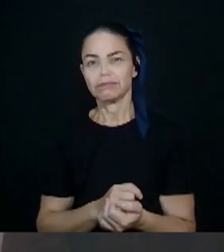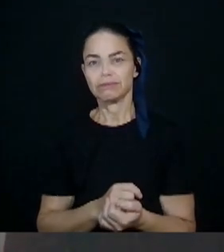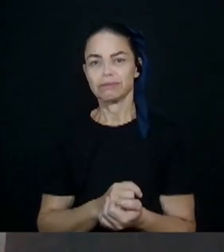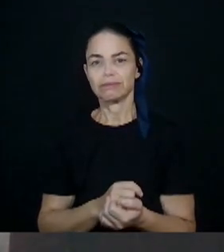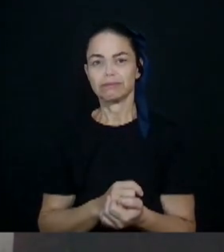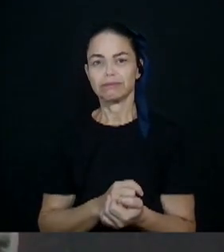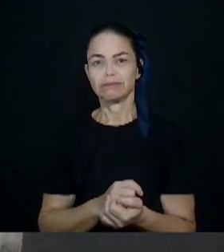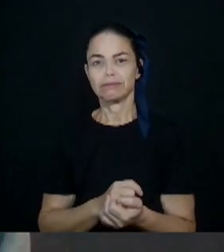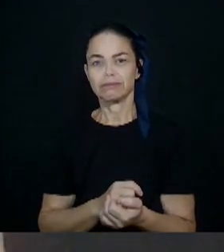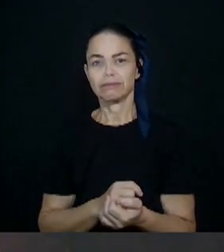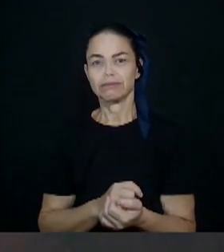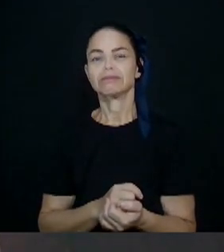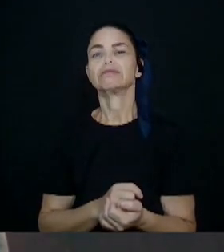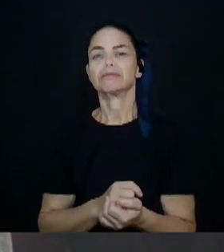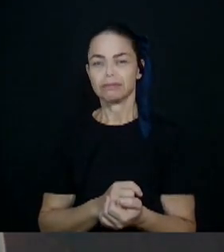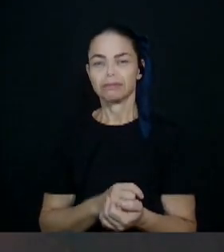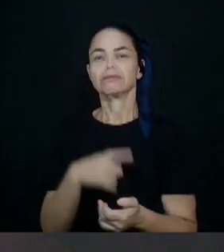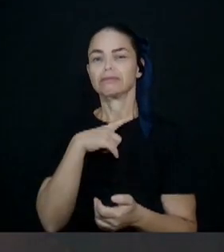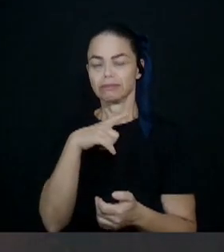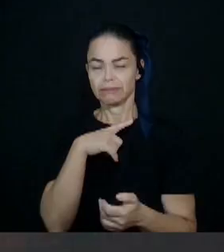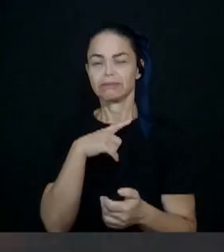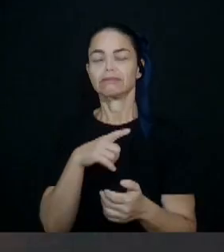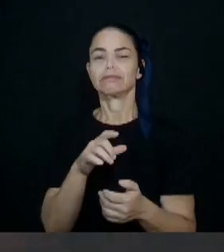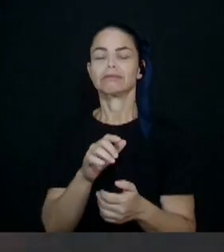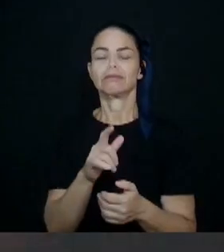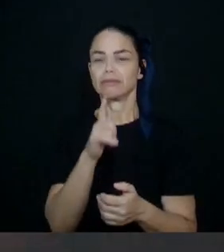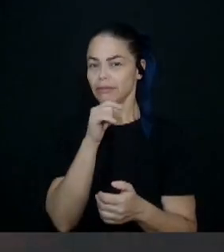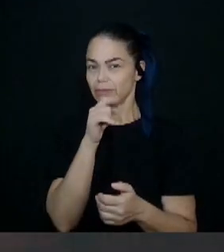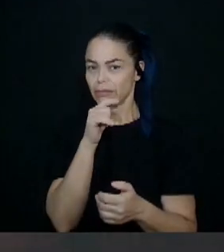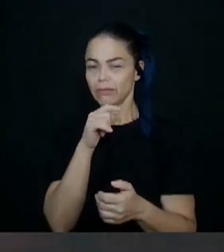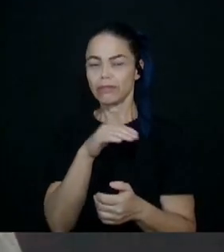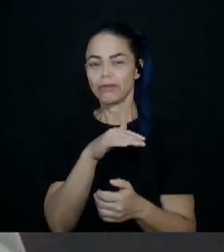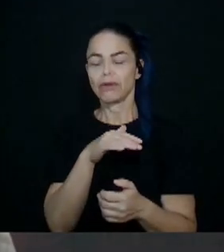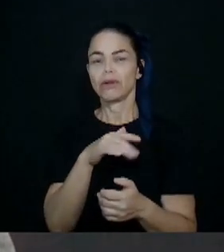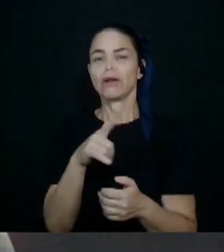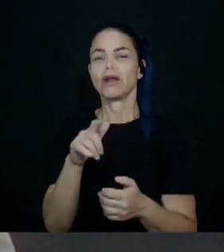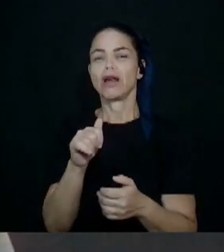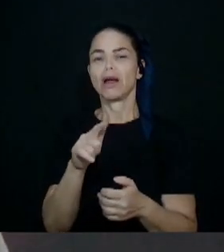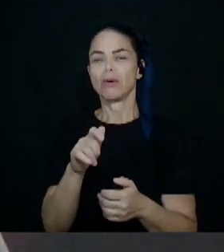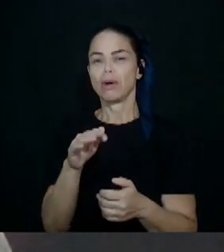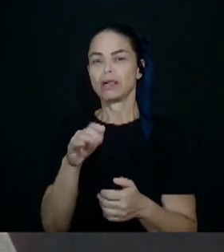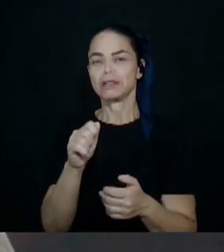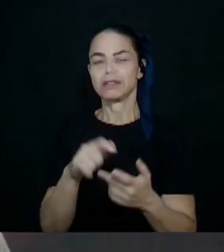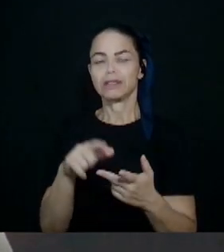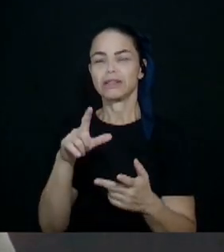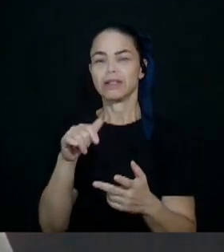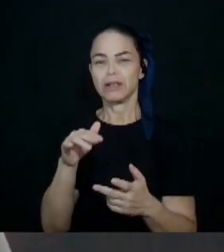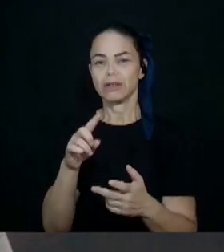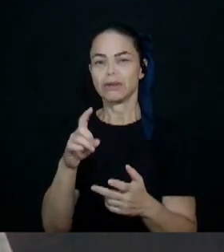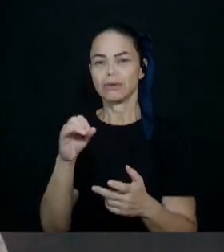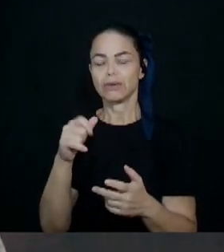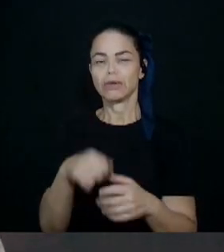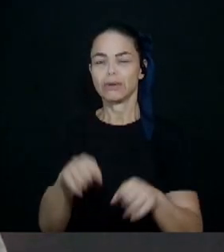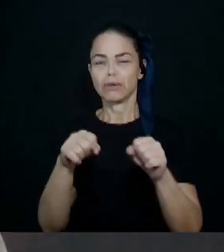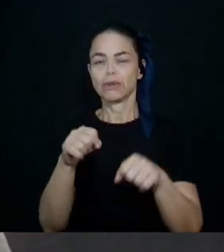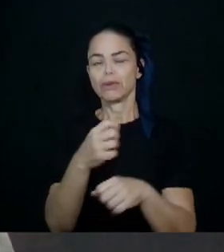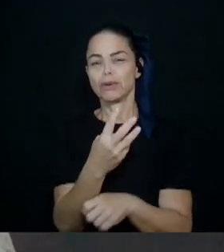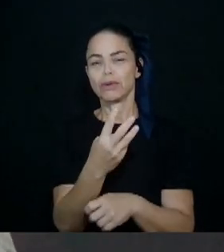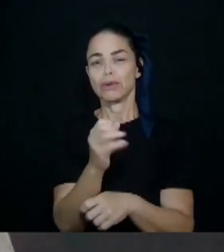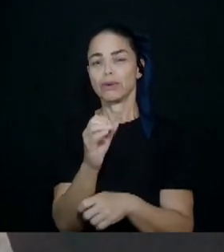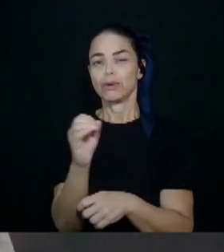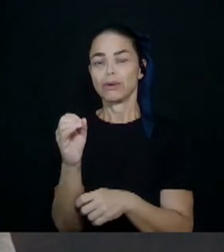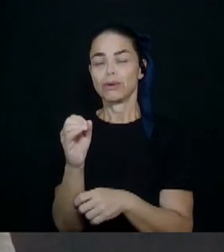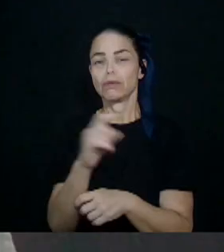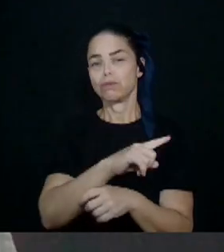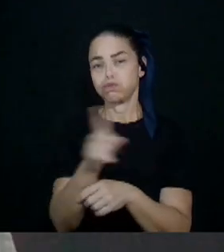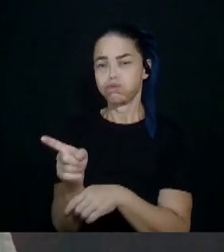Águas de Lindóia, que todo final de semana, é difícil isso, ou pegar a moto, colocar 300 por hora aqui a São Paulo, isso